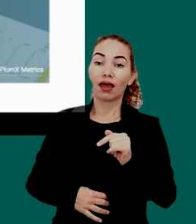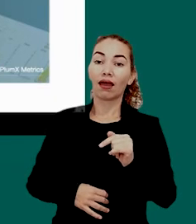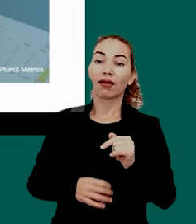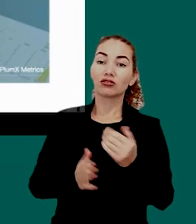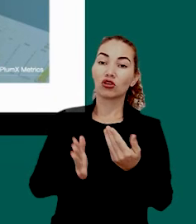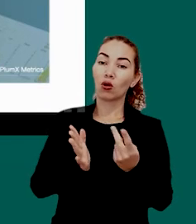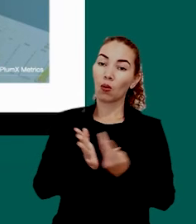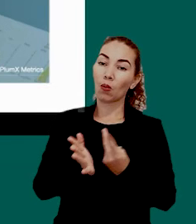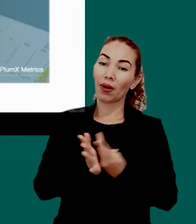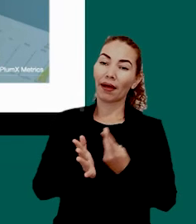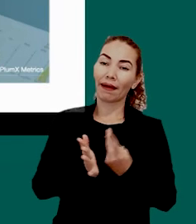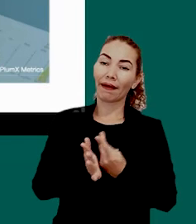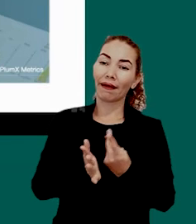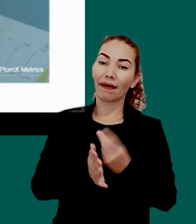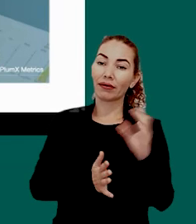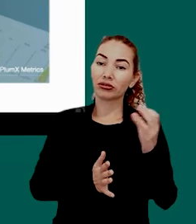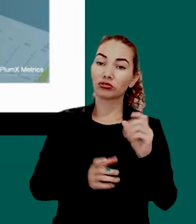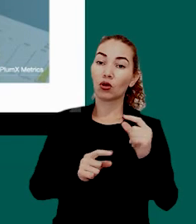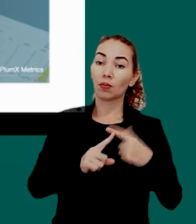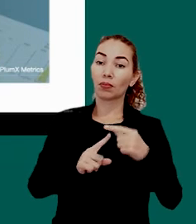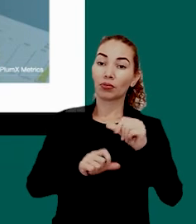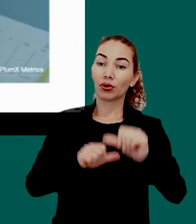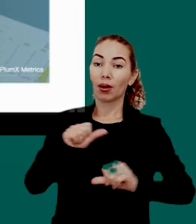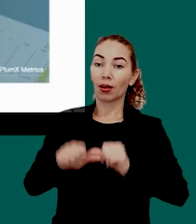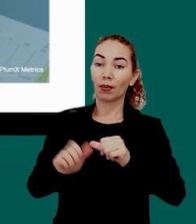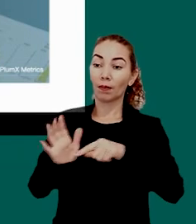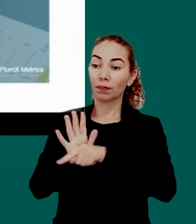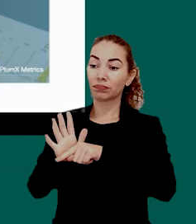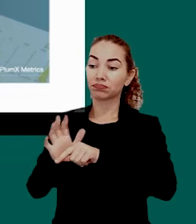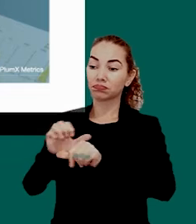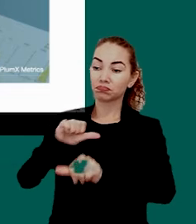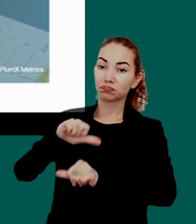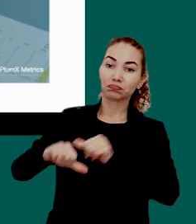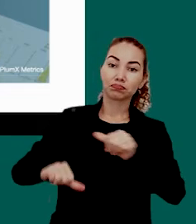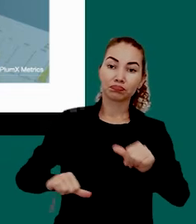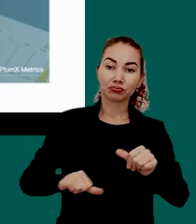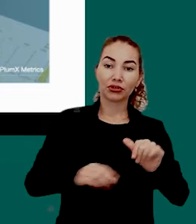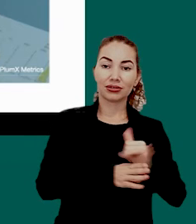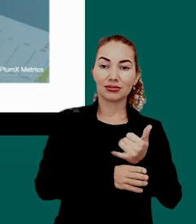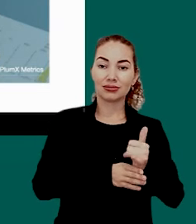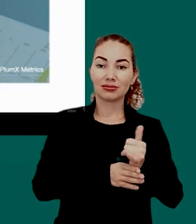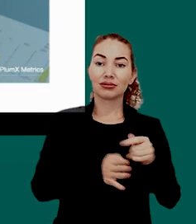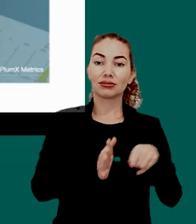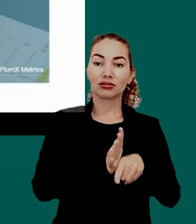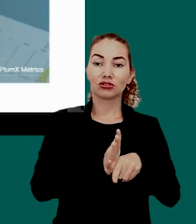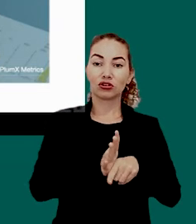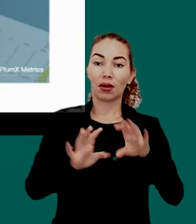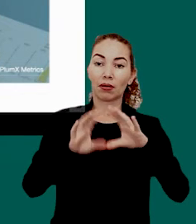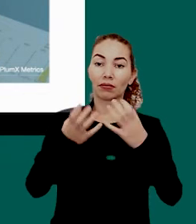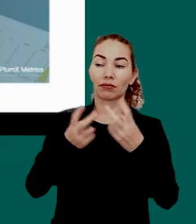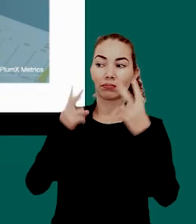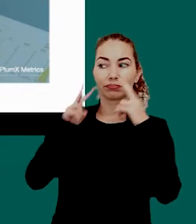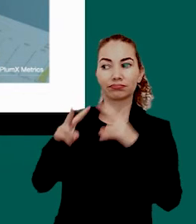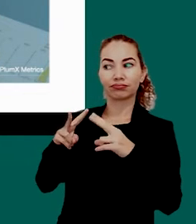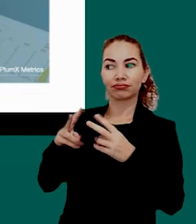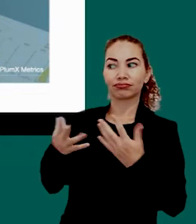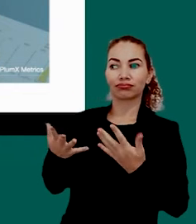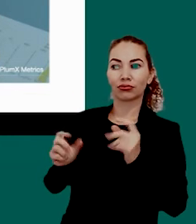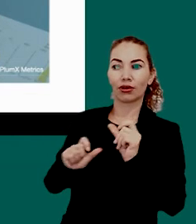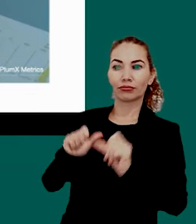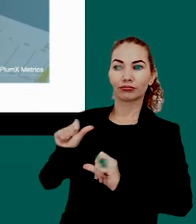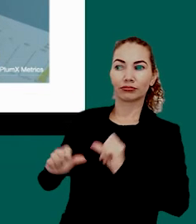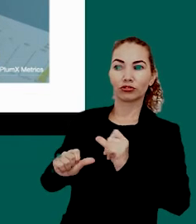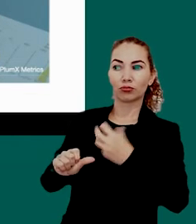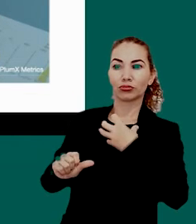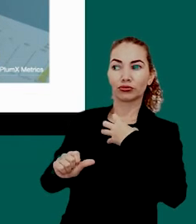dessa vacina de Oxford, porque eles mudaram, com o estudo correndo, eles mudaram o desenho do estudo, e aí a comunidade científica olhou e falou, poxa, vocês estão mudando no